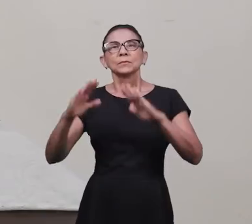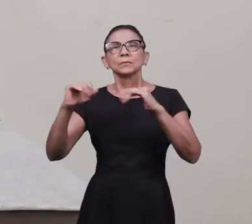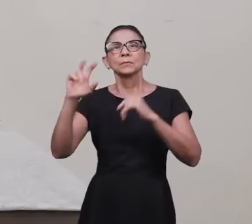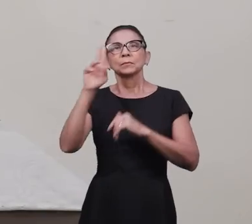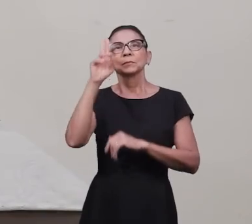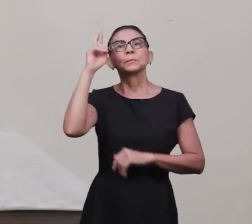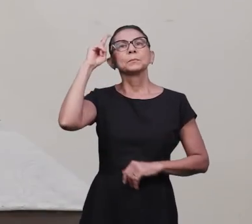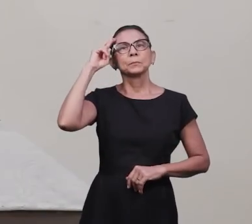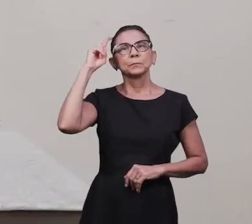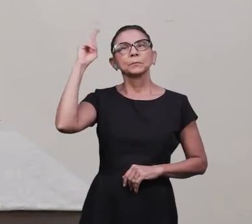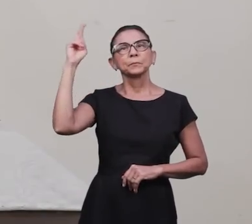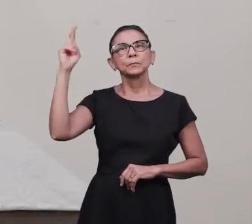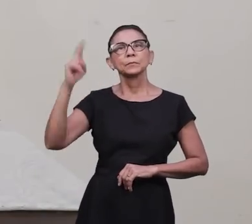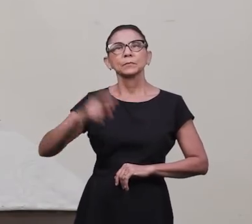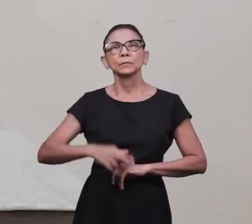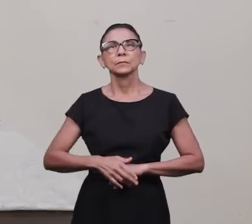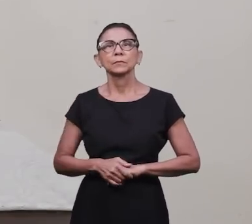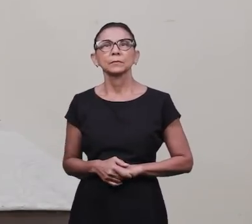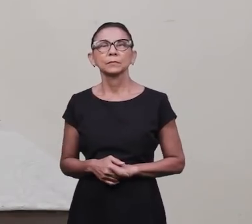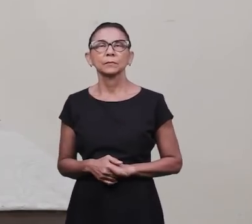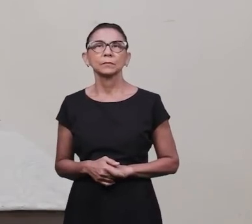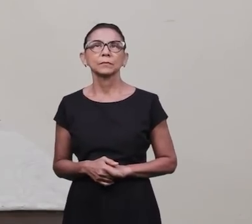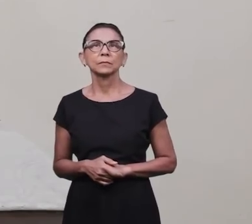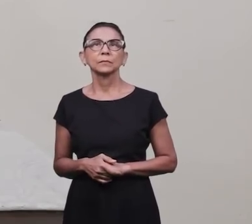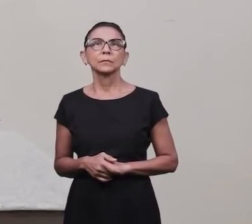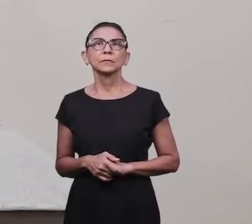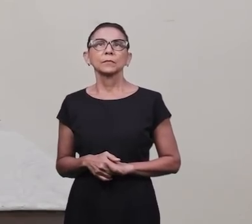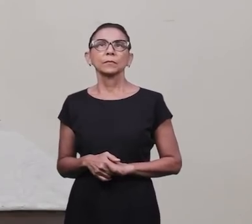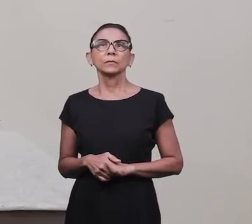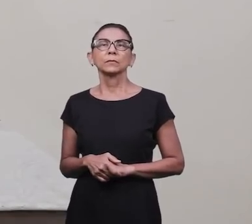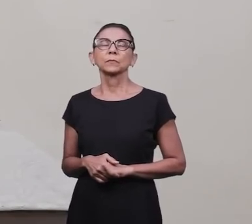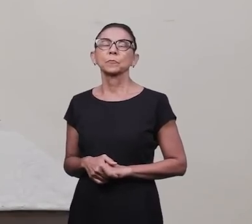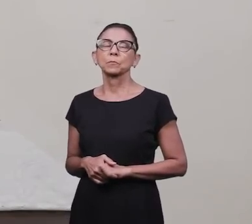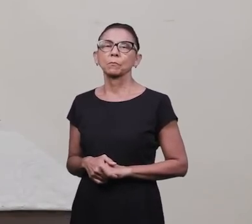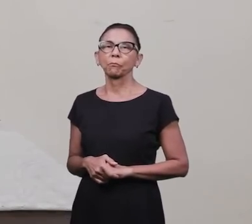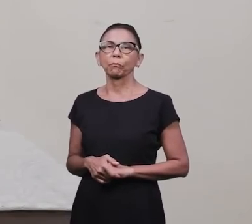Amém. Bendito seja o nome do Senhor. Nós teremos agora